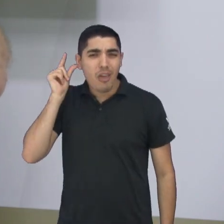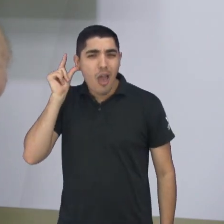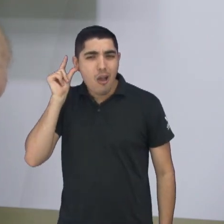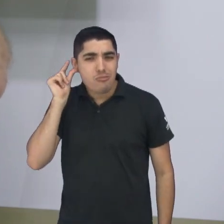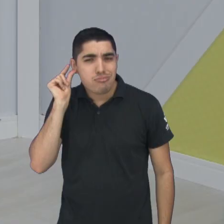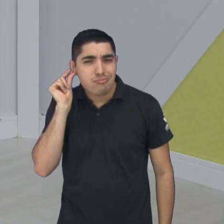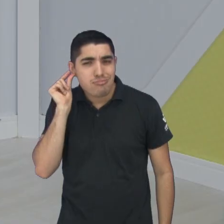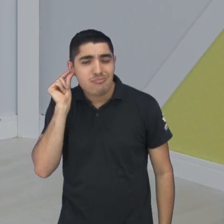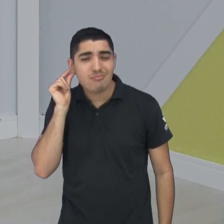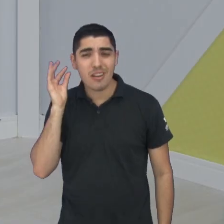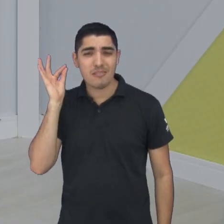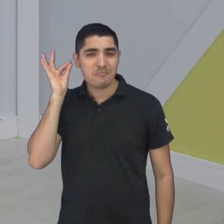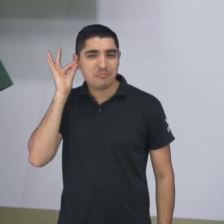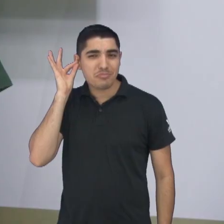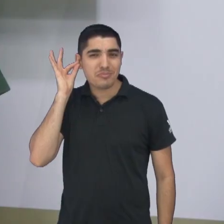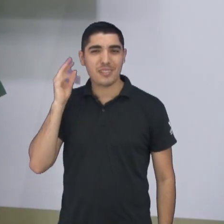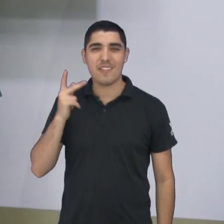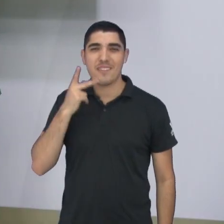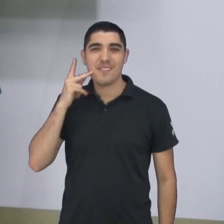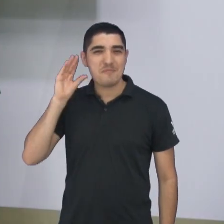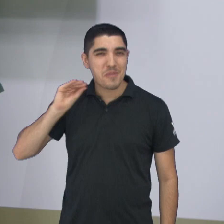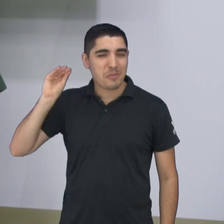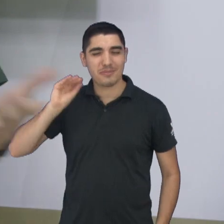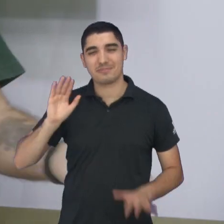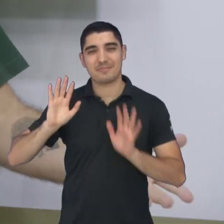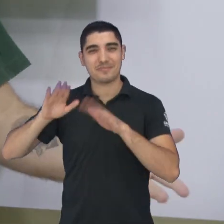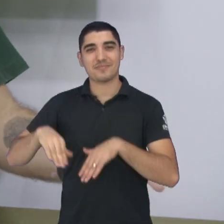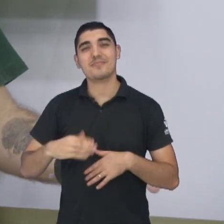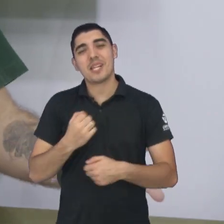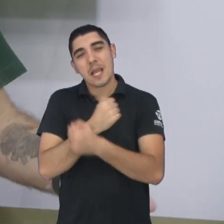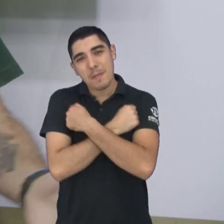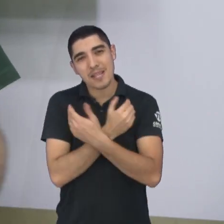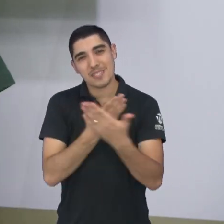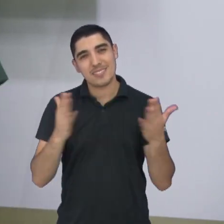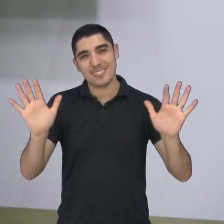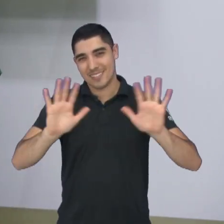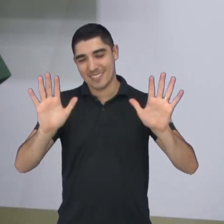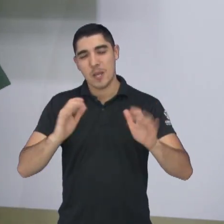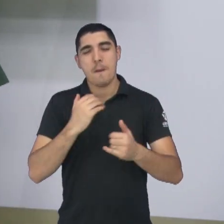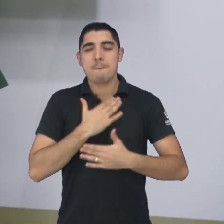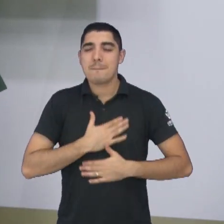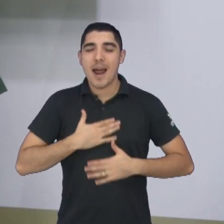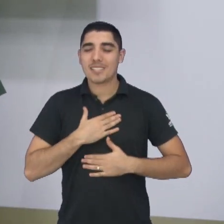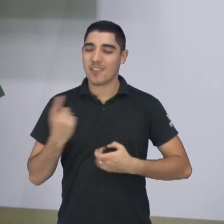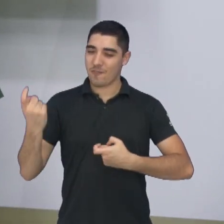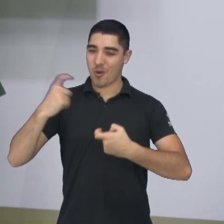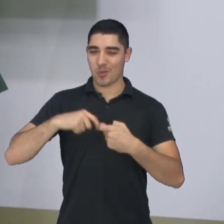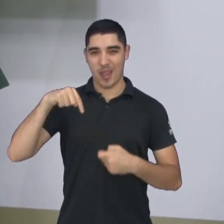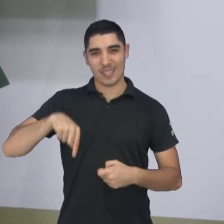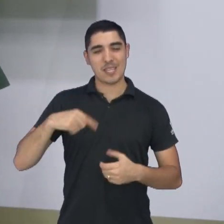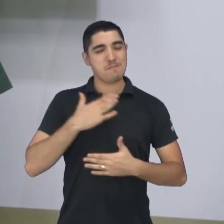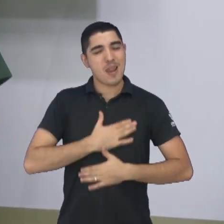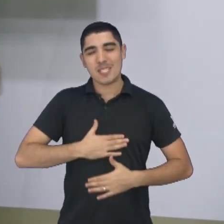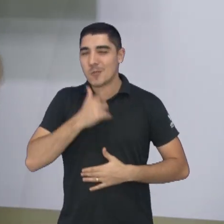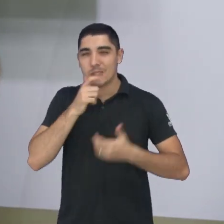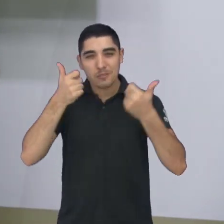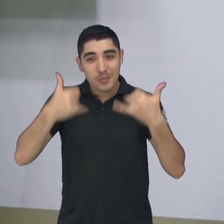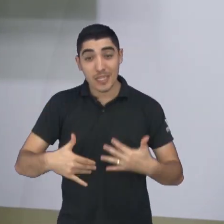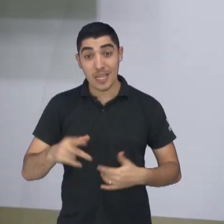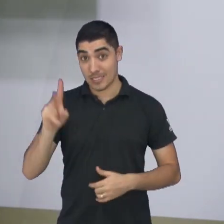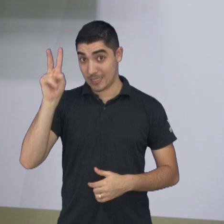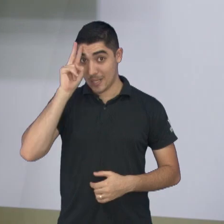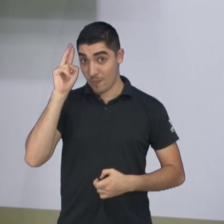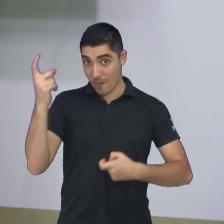sussurros aqui. Eita. Um abraço para todo mundo, um prazer estar de volta, prazer inenarrável estar de volta aqui no Hora do Esporte.